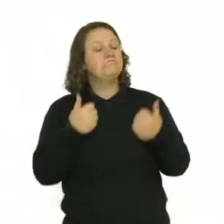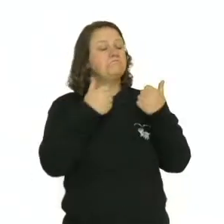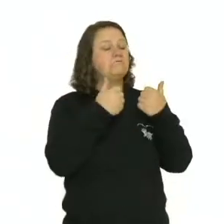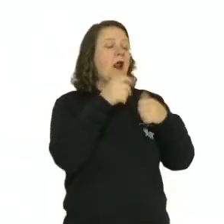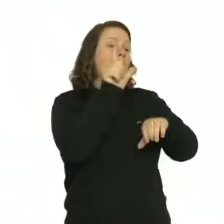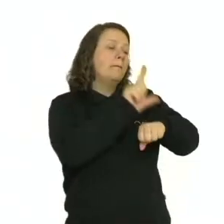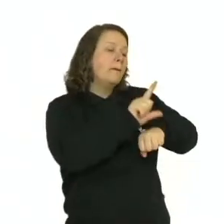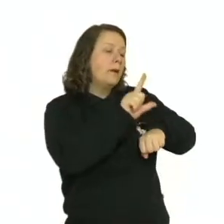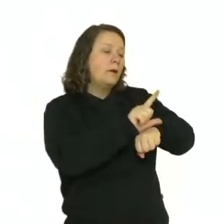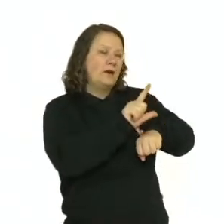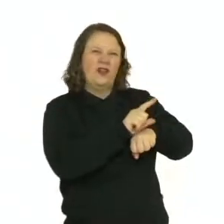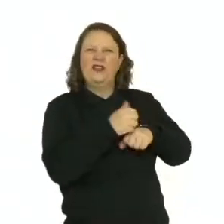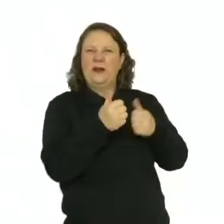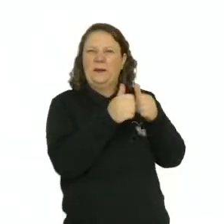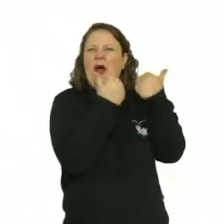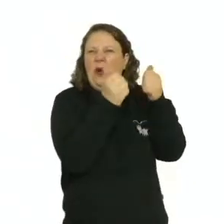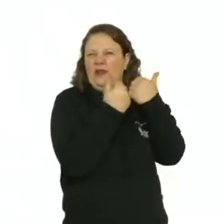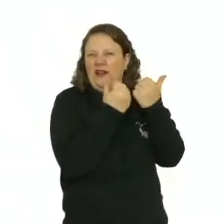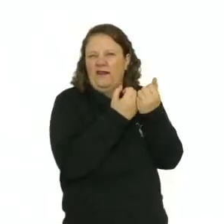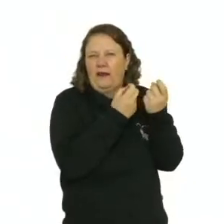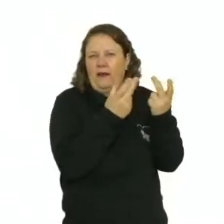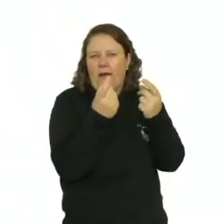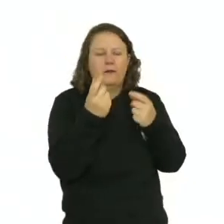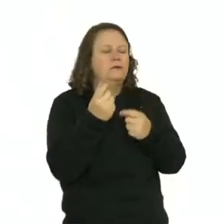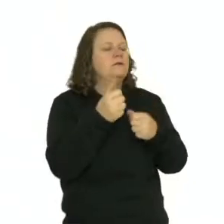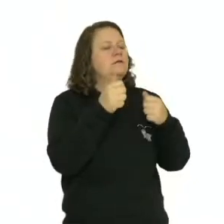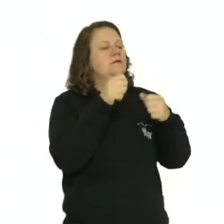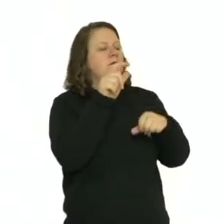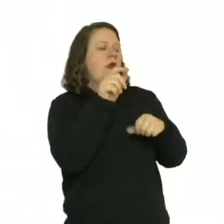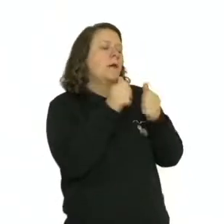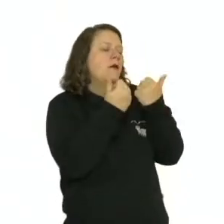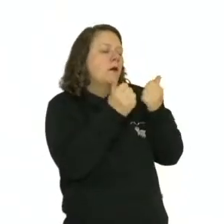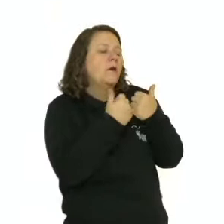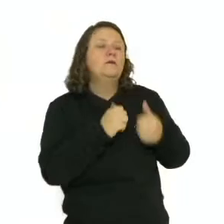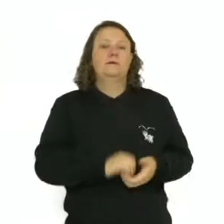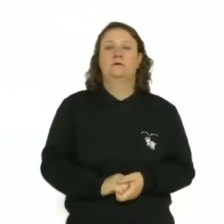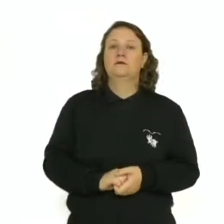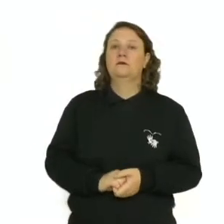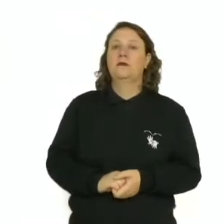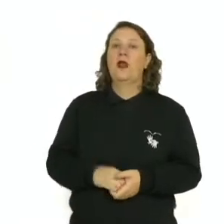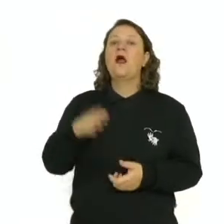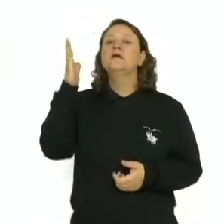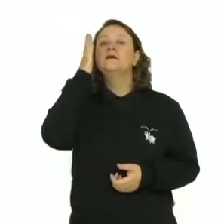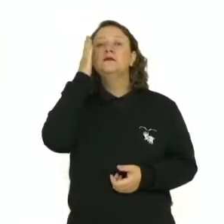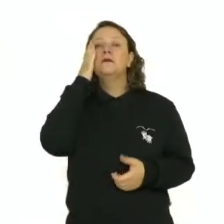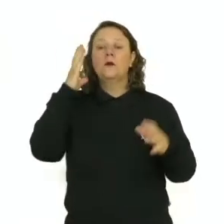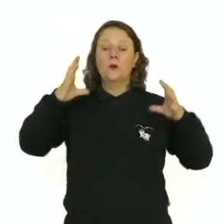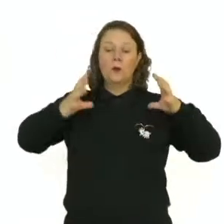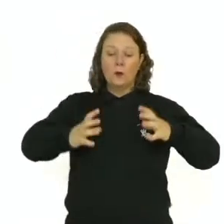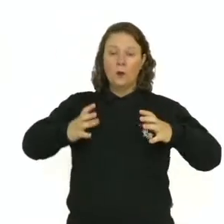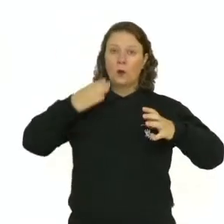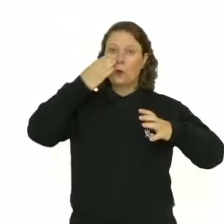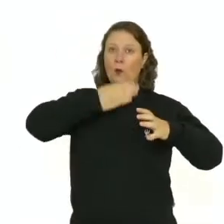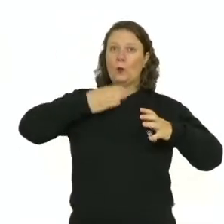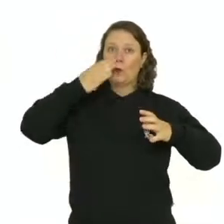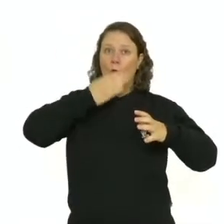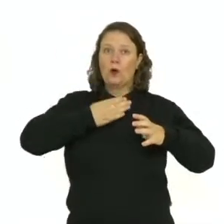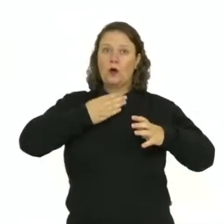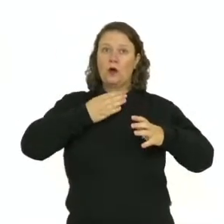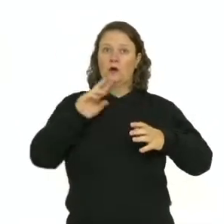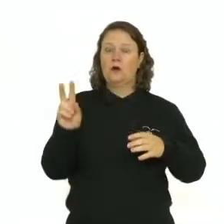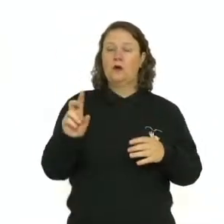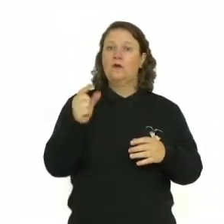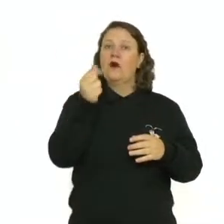e escolheu essa torta que está aqui. Você sabe que o quilo dessa torta custa R$